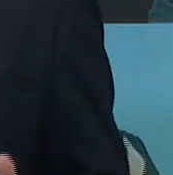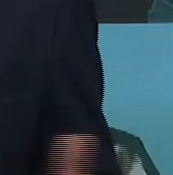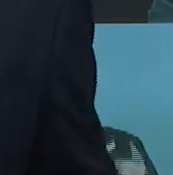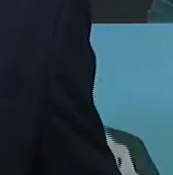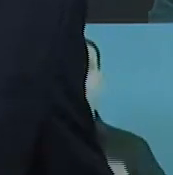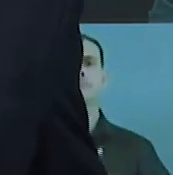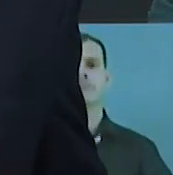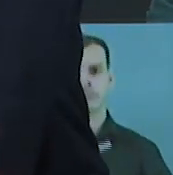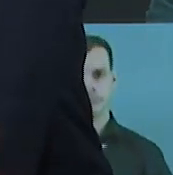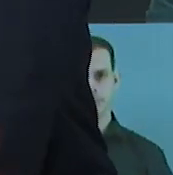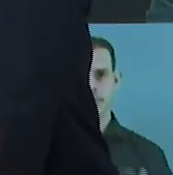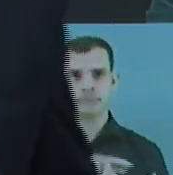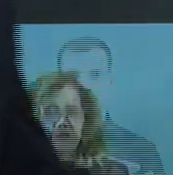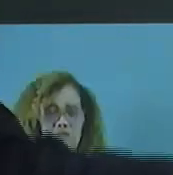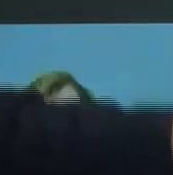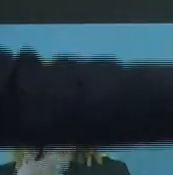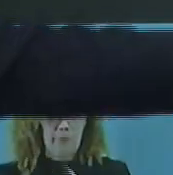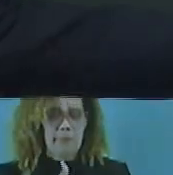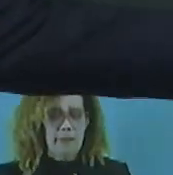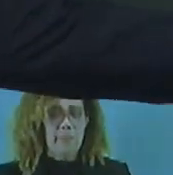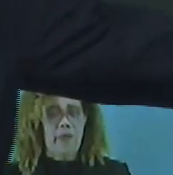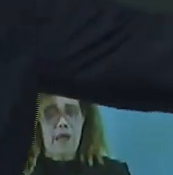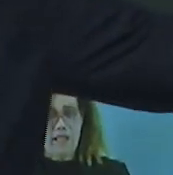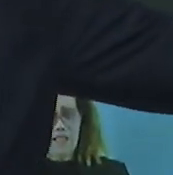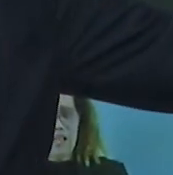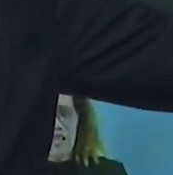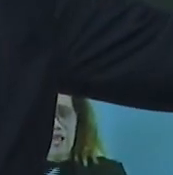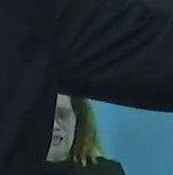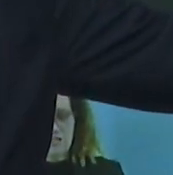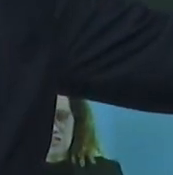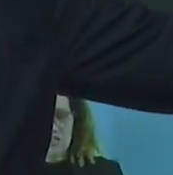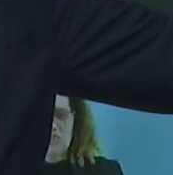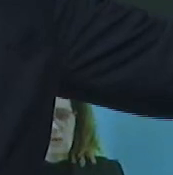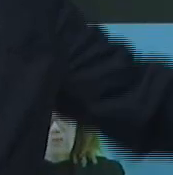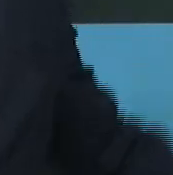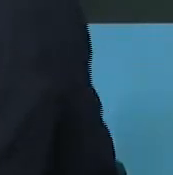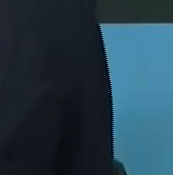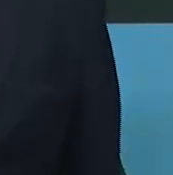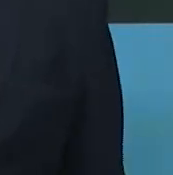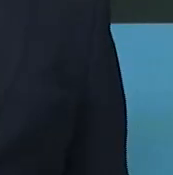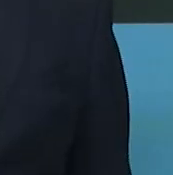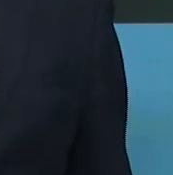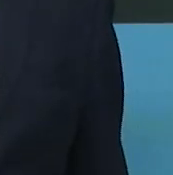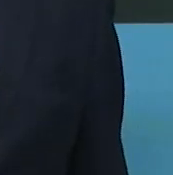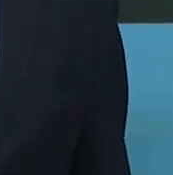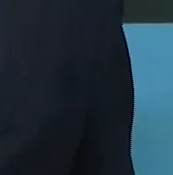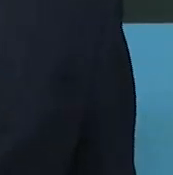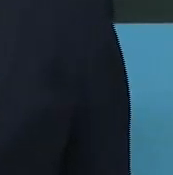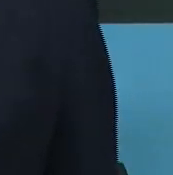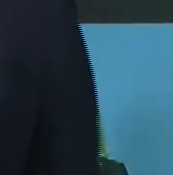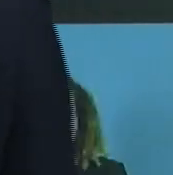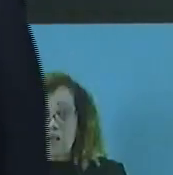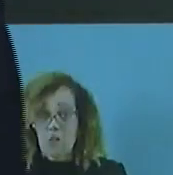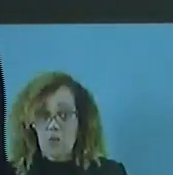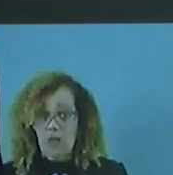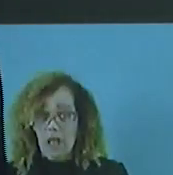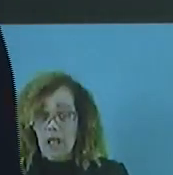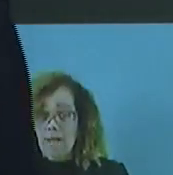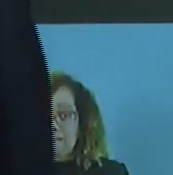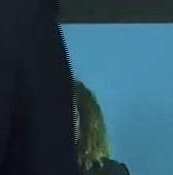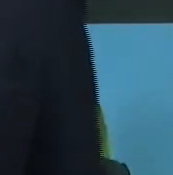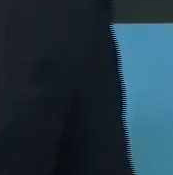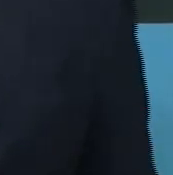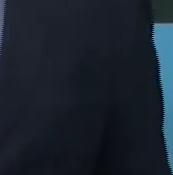isso tramitando no Congresso. Se a CCJ, né, que está num debate acalorado, já falaram até